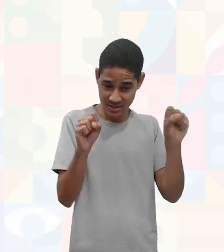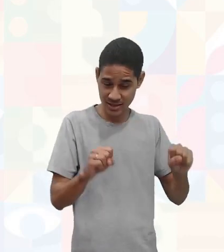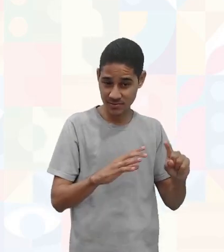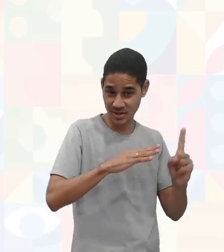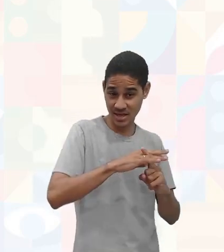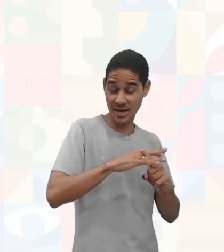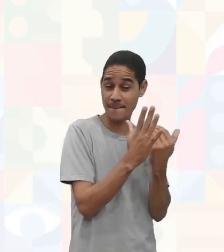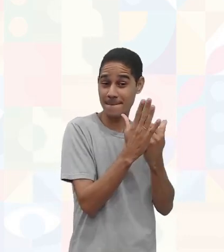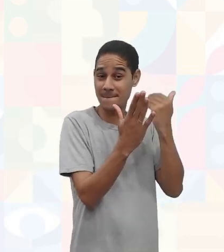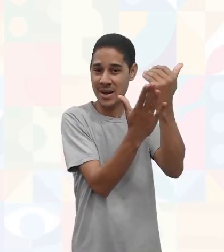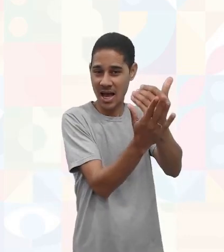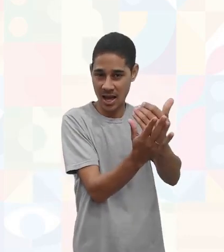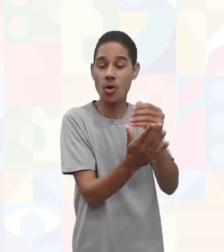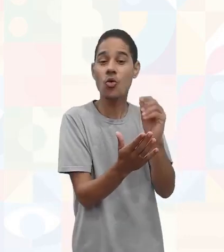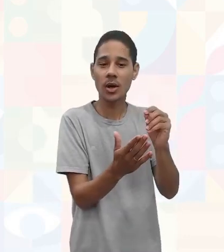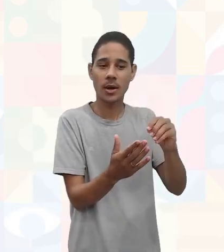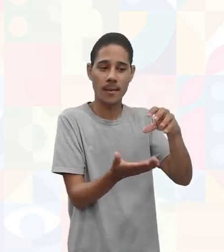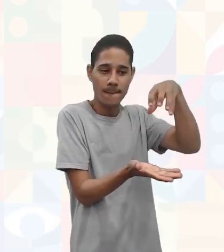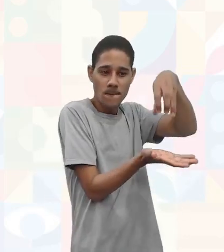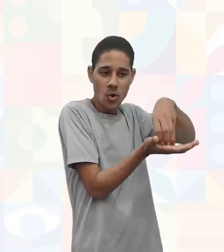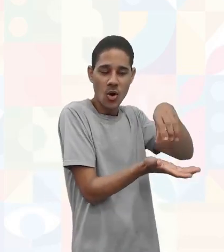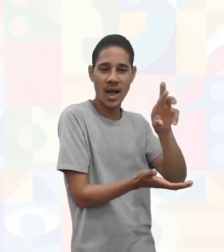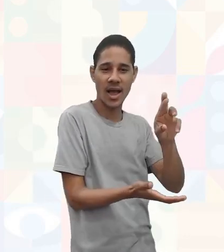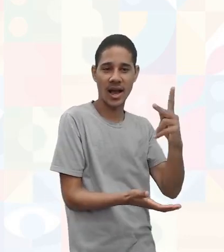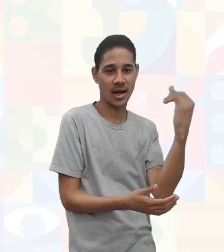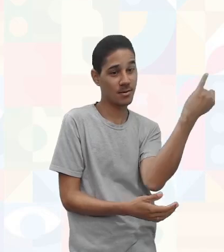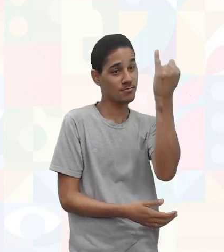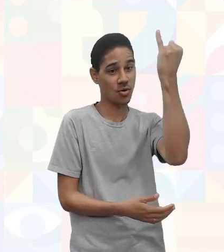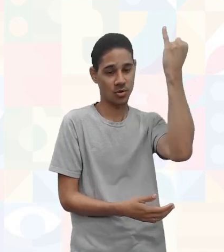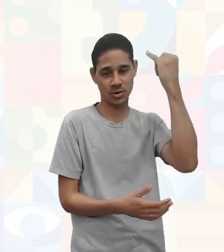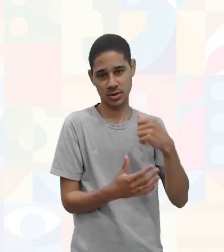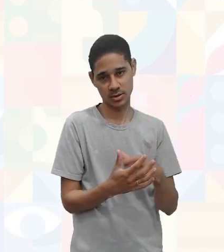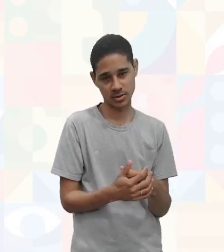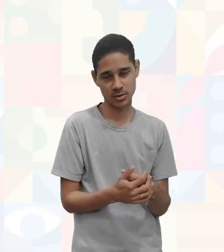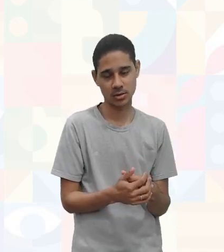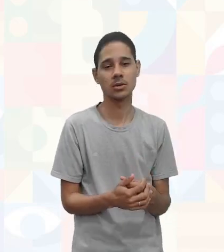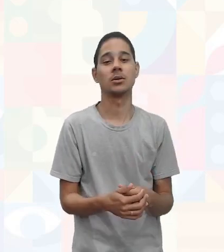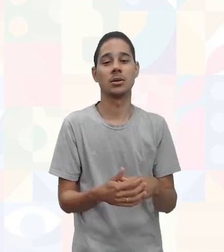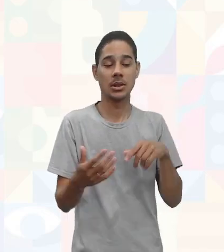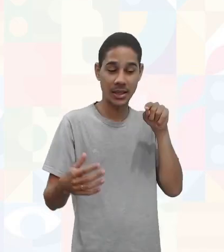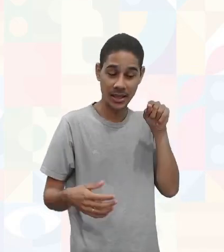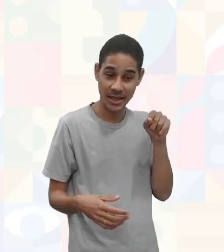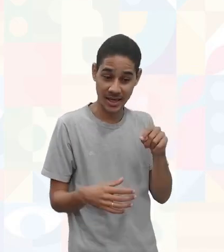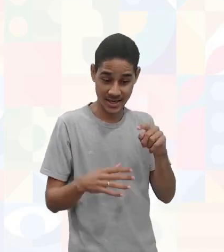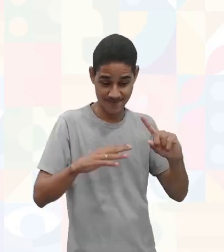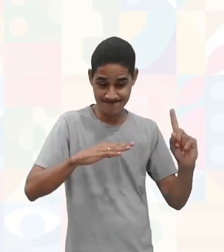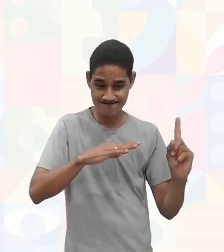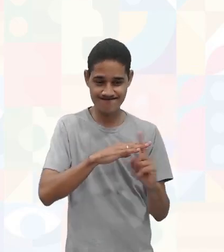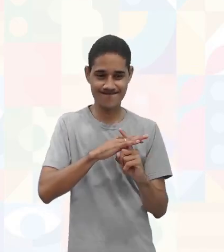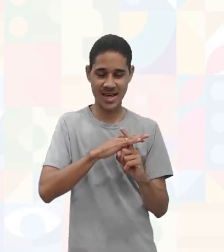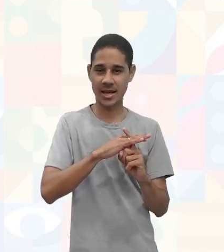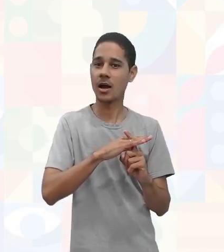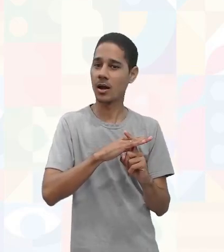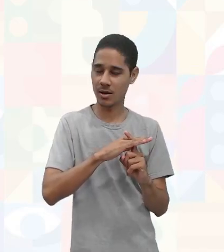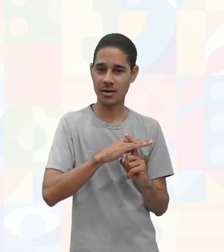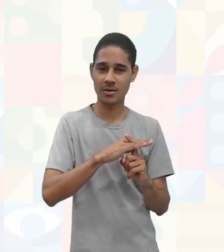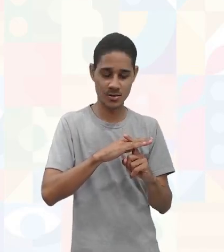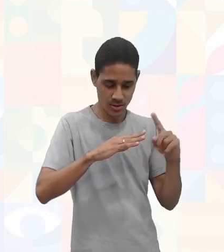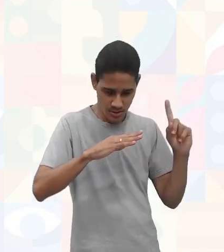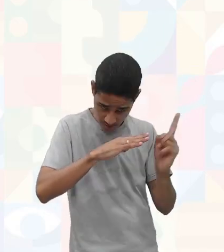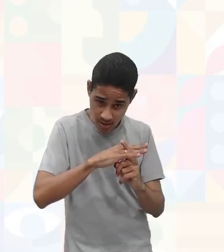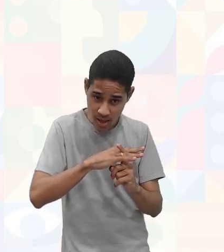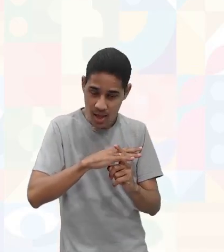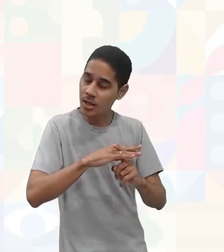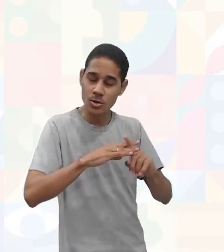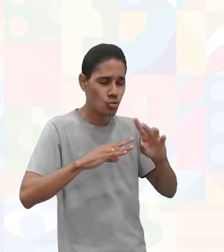como um ponto focal importante para a empresa. Ele não recua, né? Ele é algo que integra. E quando ele integra, ele coloca tudo aquilo, todos